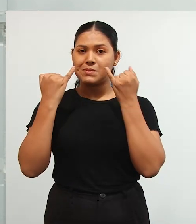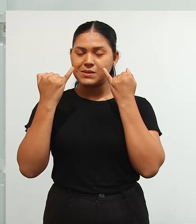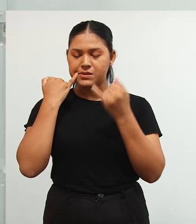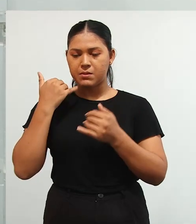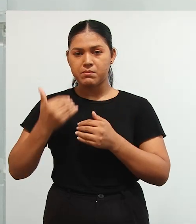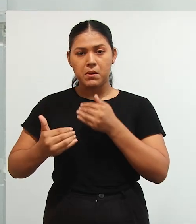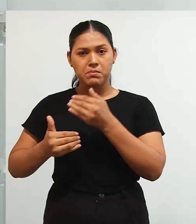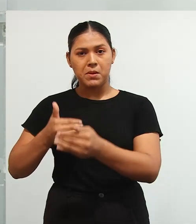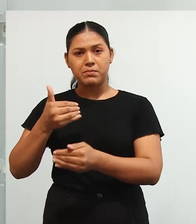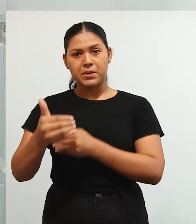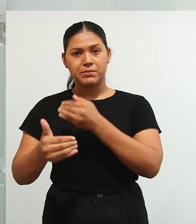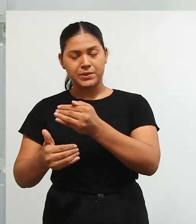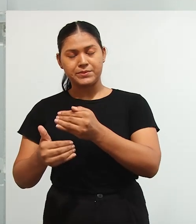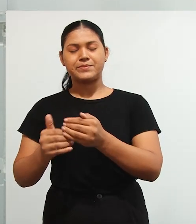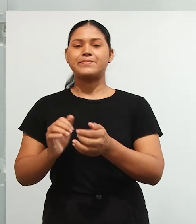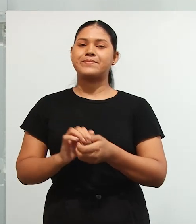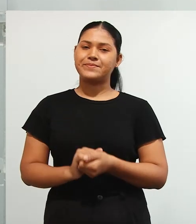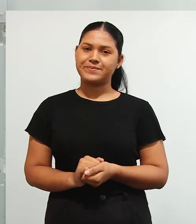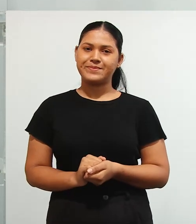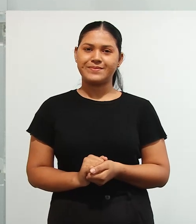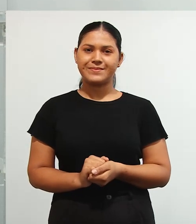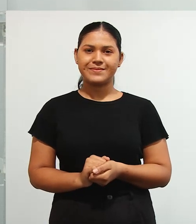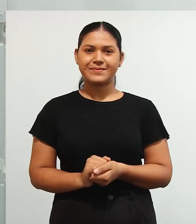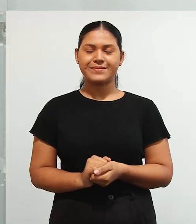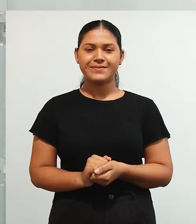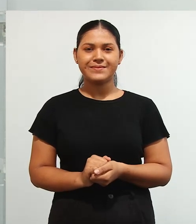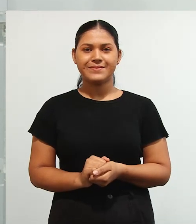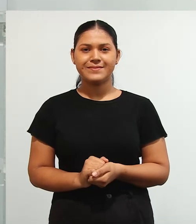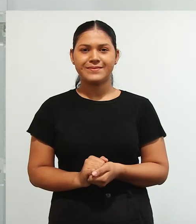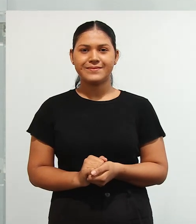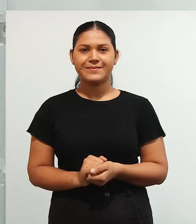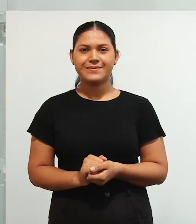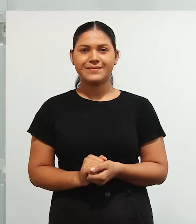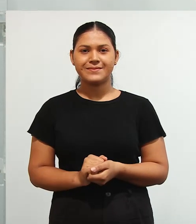venho desenvolvendo. Bom, vamos dar sequência então.